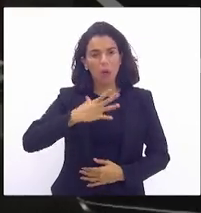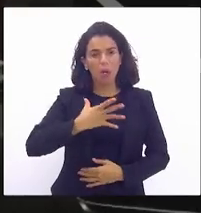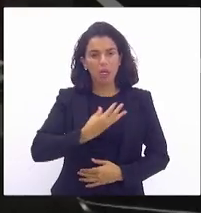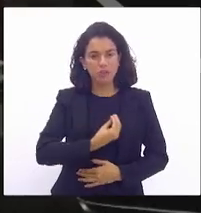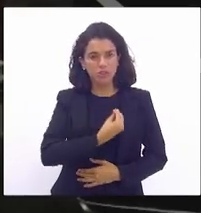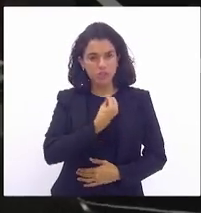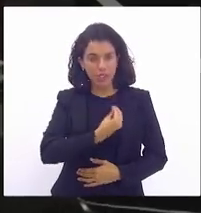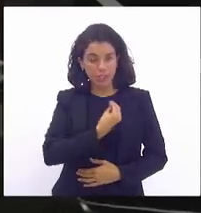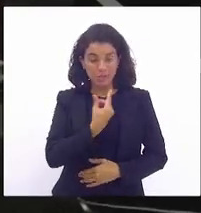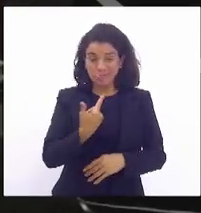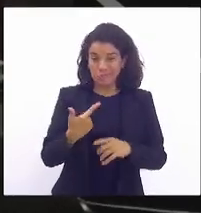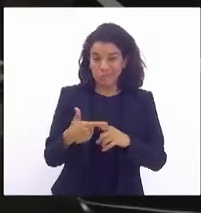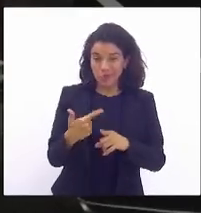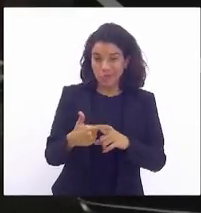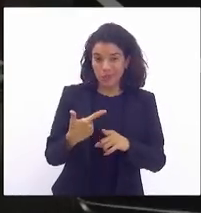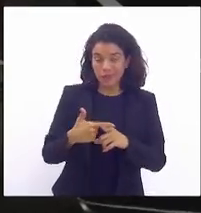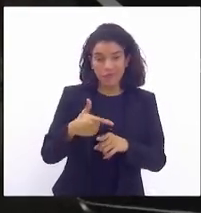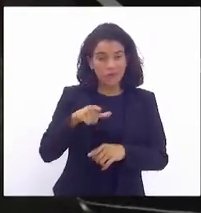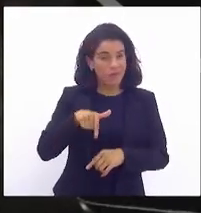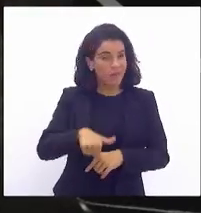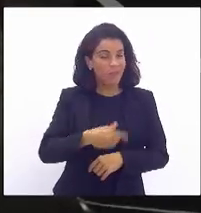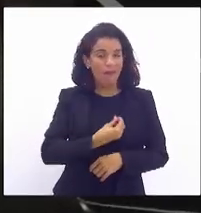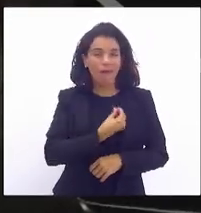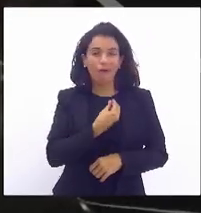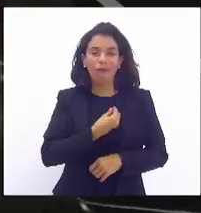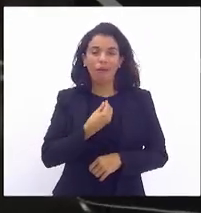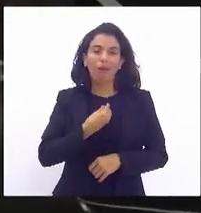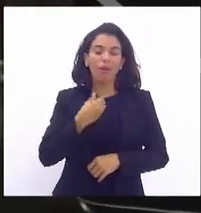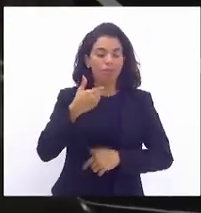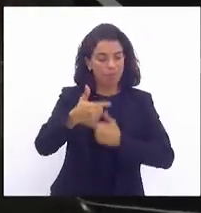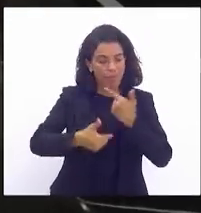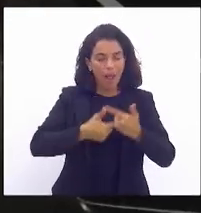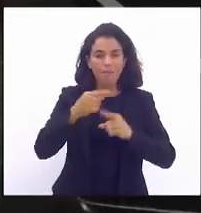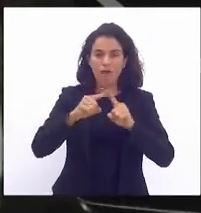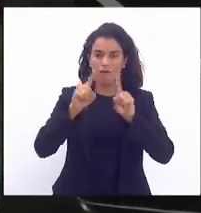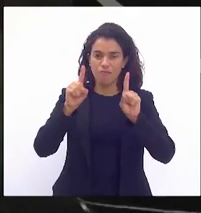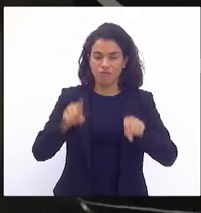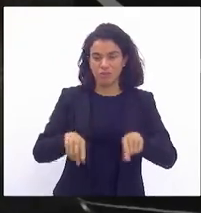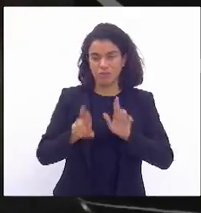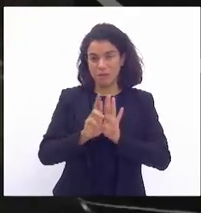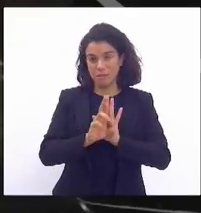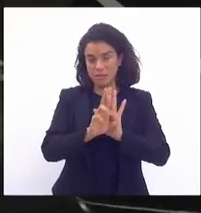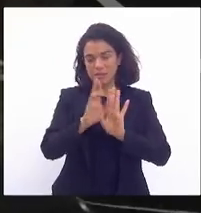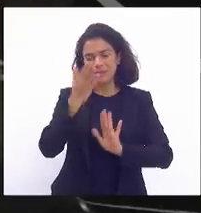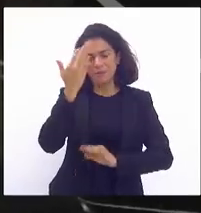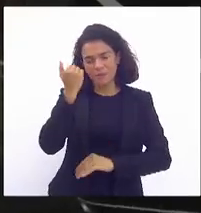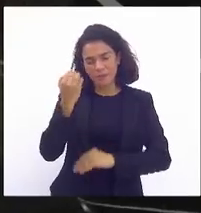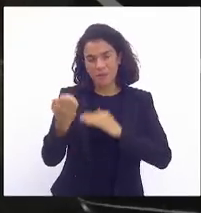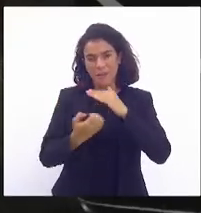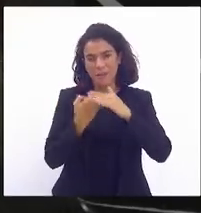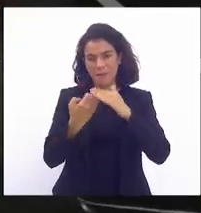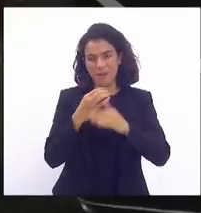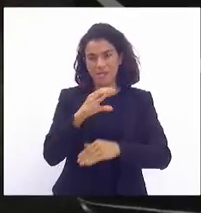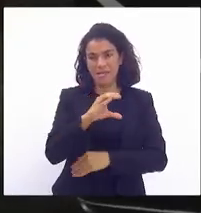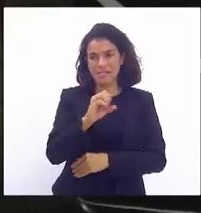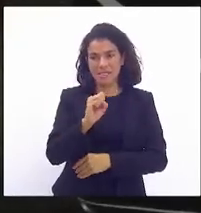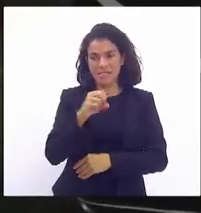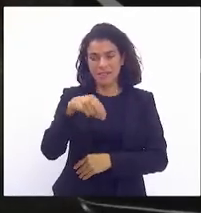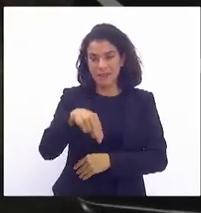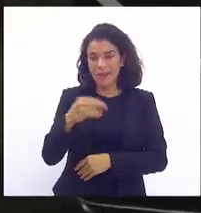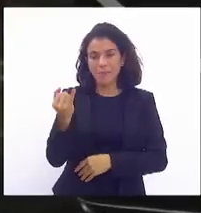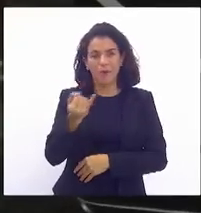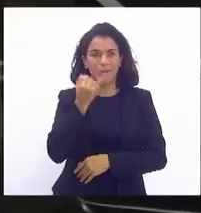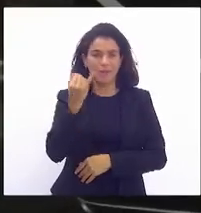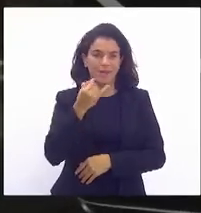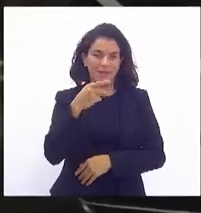aqui, porque você está aqui fazendo a sua função. Sabemos que a CSN é uma empresa importante para a Volta Redonda, mas não dá